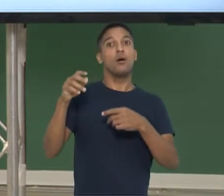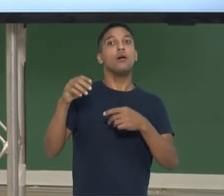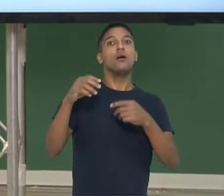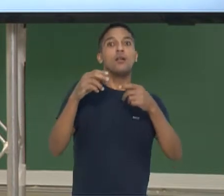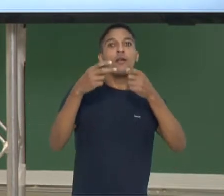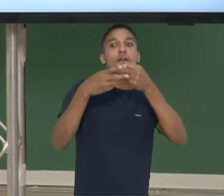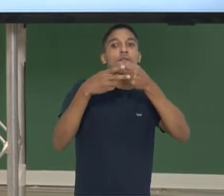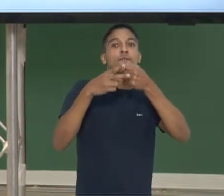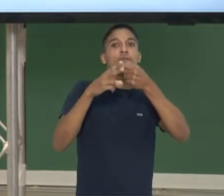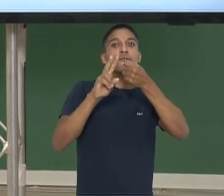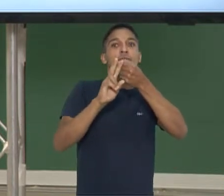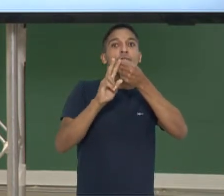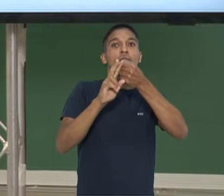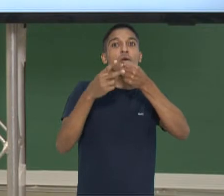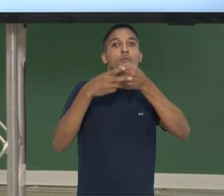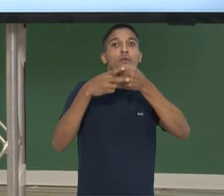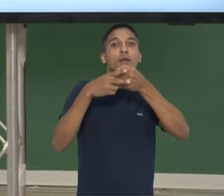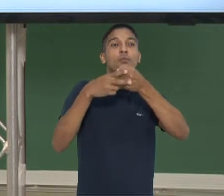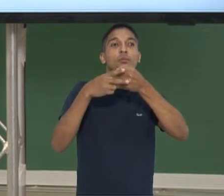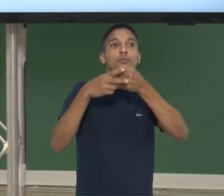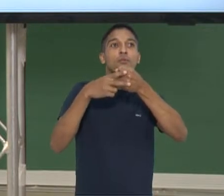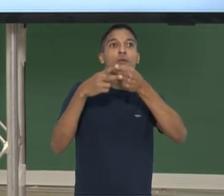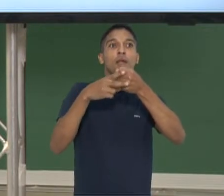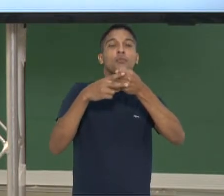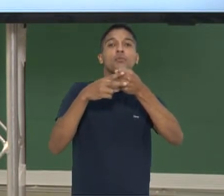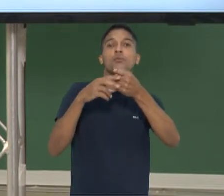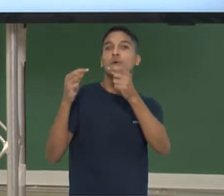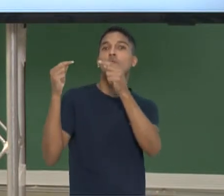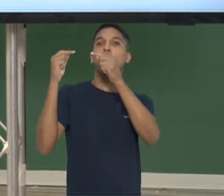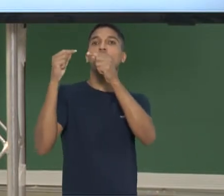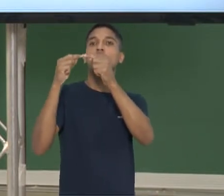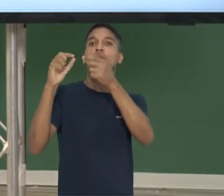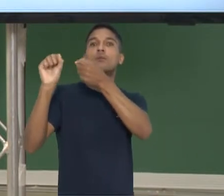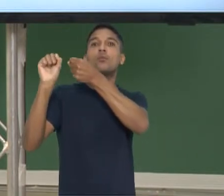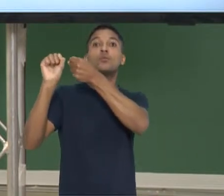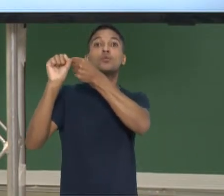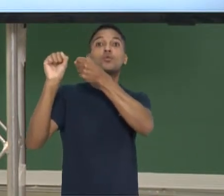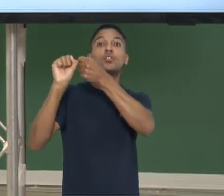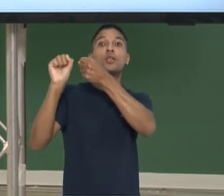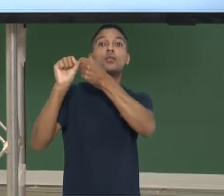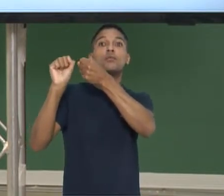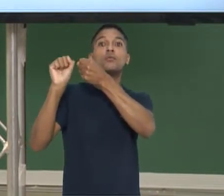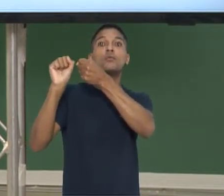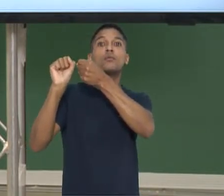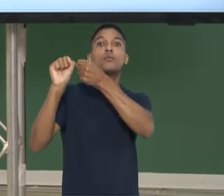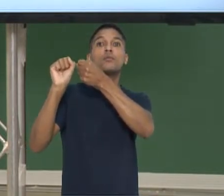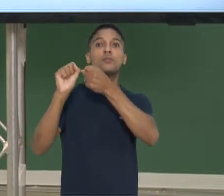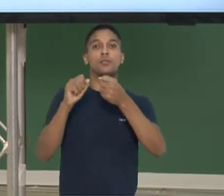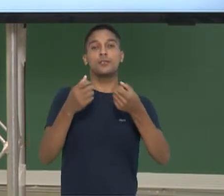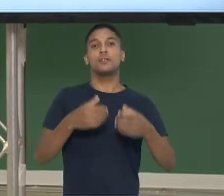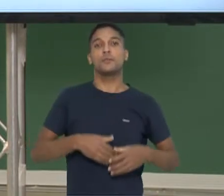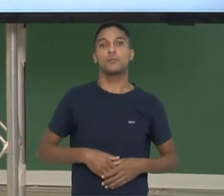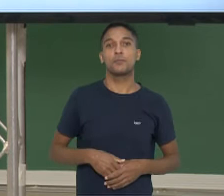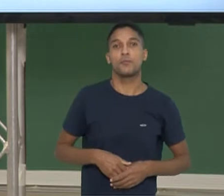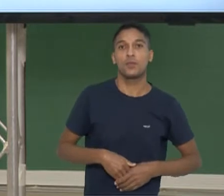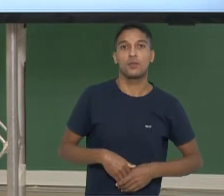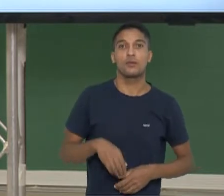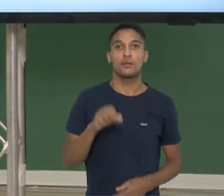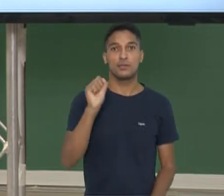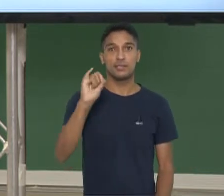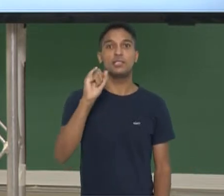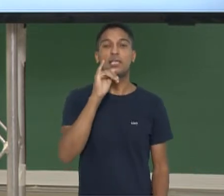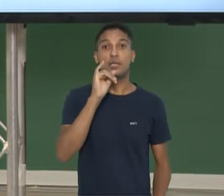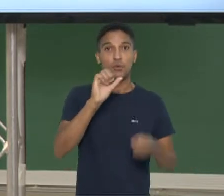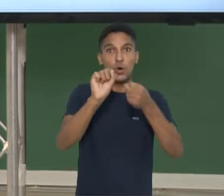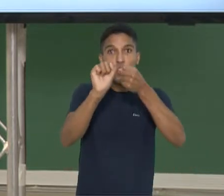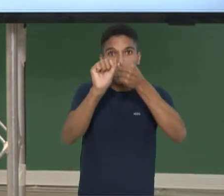sujeito ou com o verbo. E se o sujeito que vier depois estiver no singular,